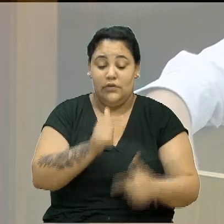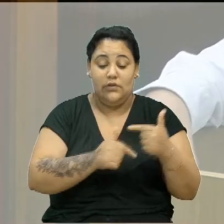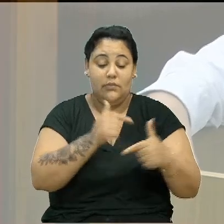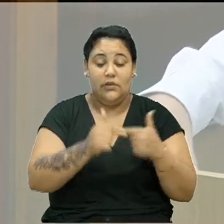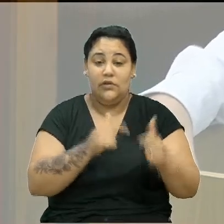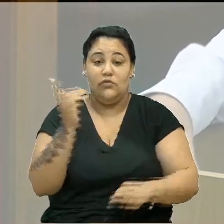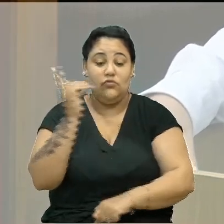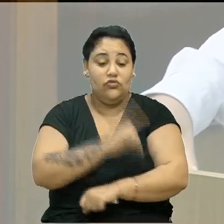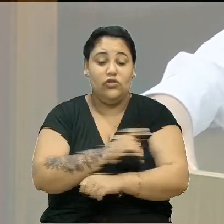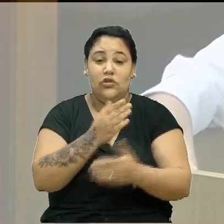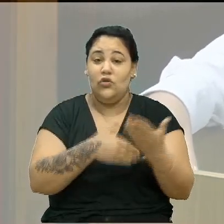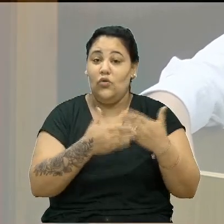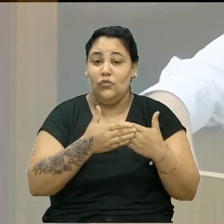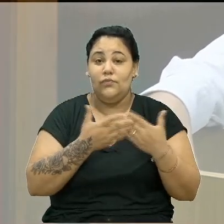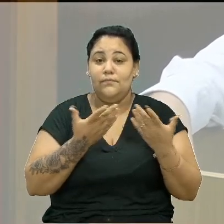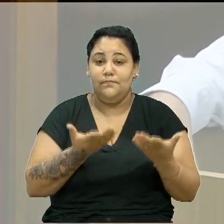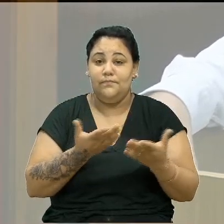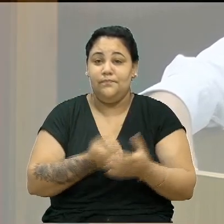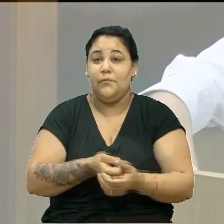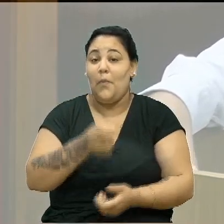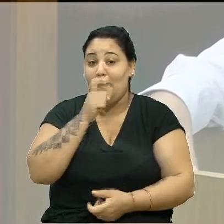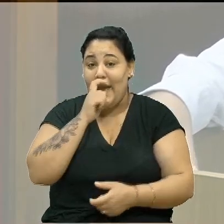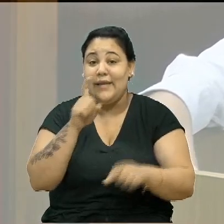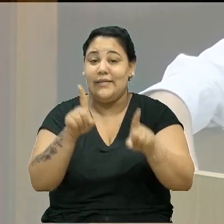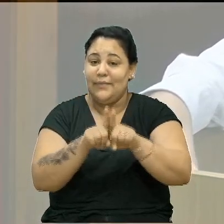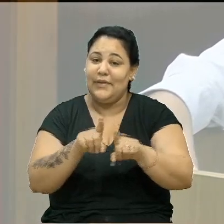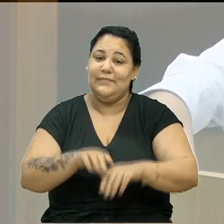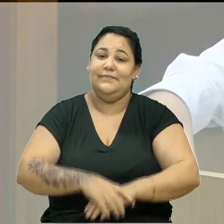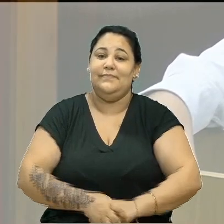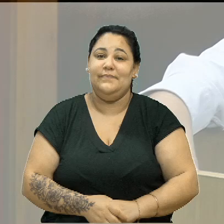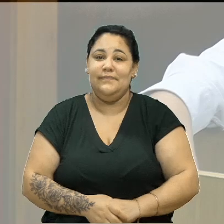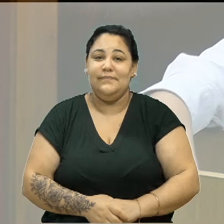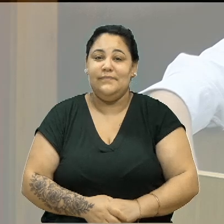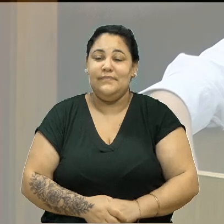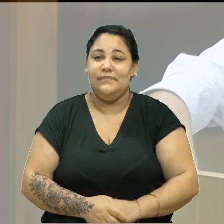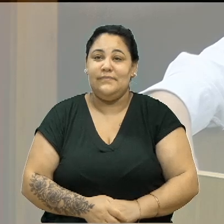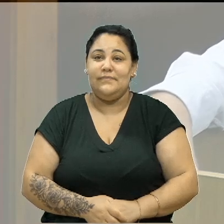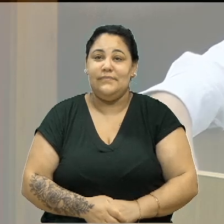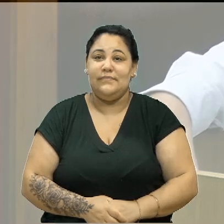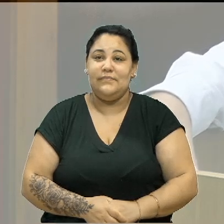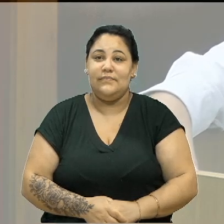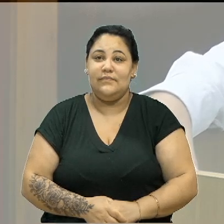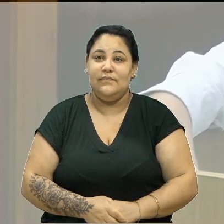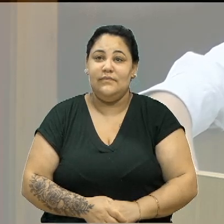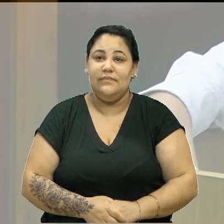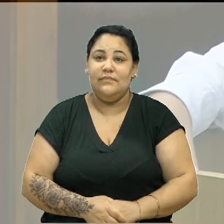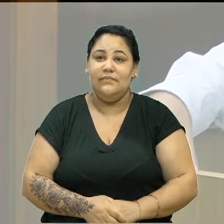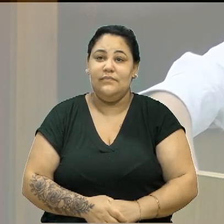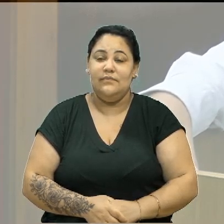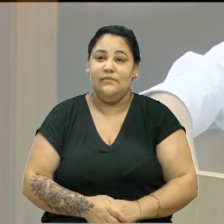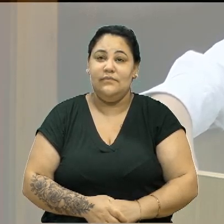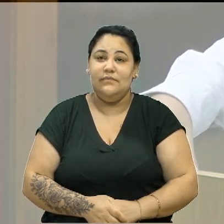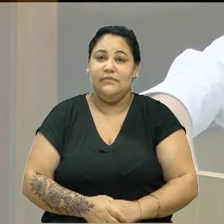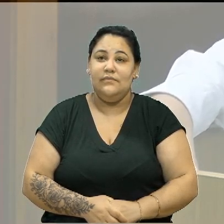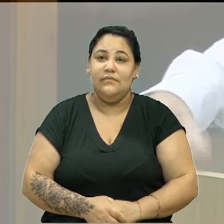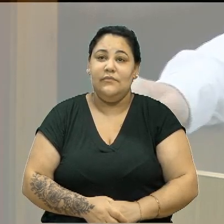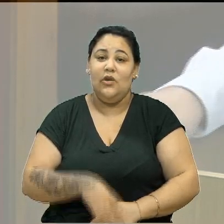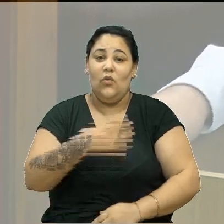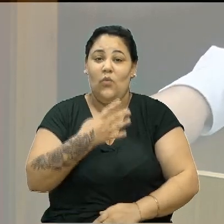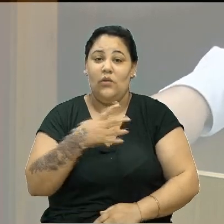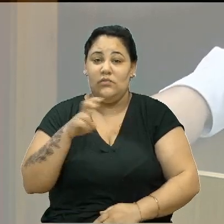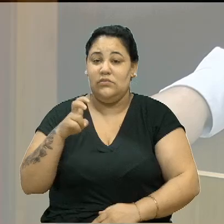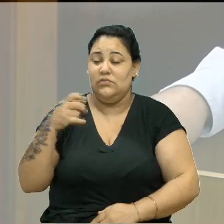todo. O pai também. E quando chega de 4 a 5